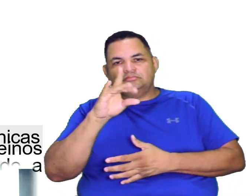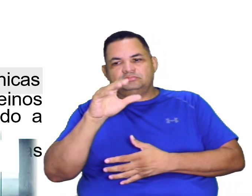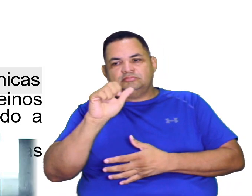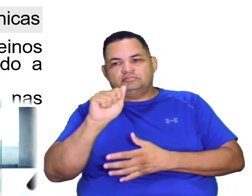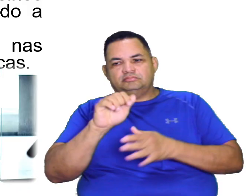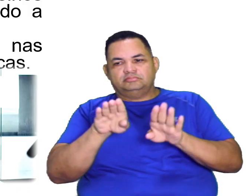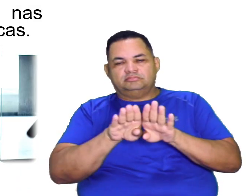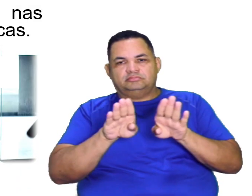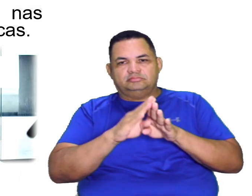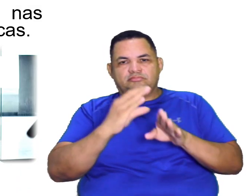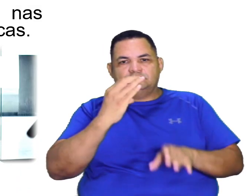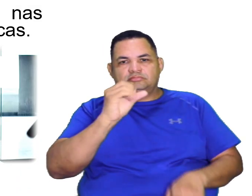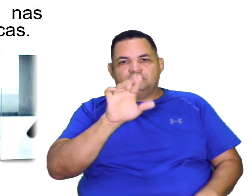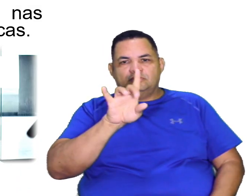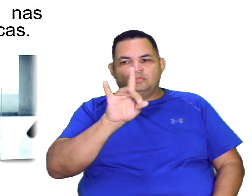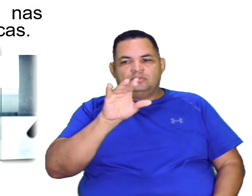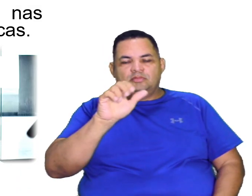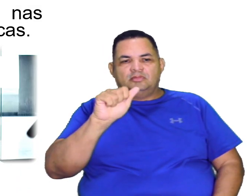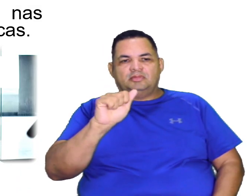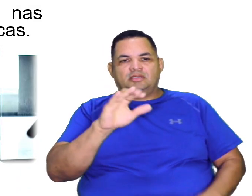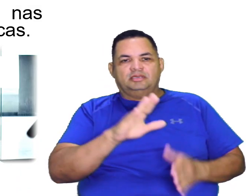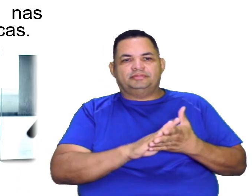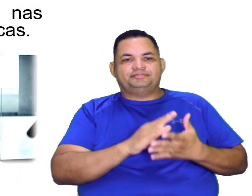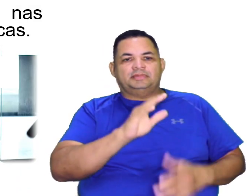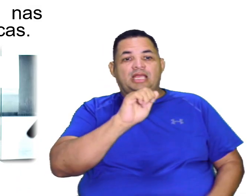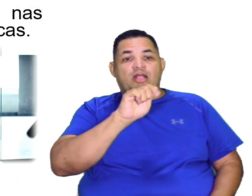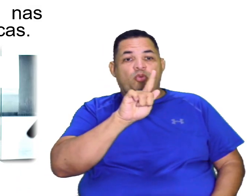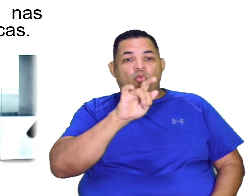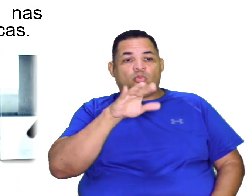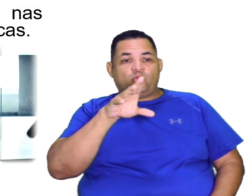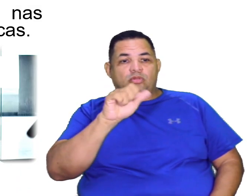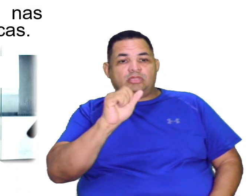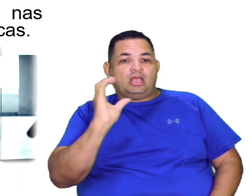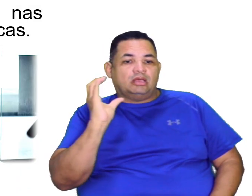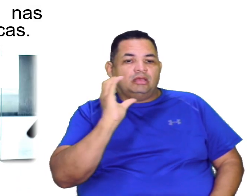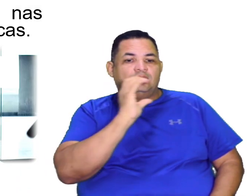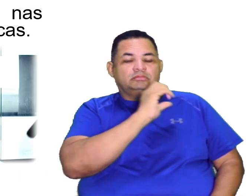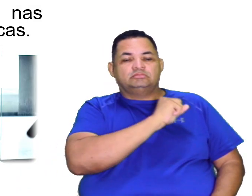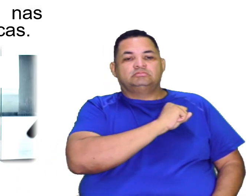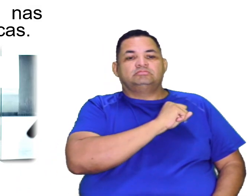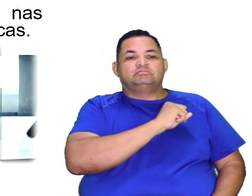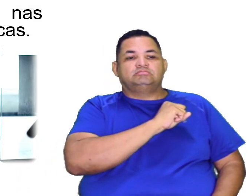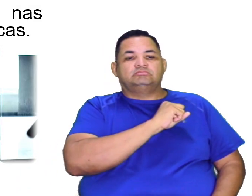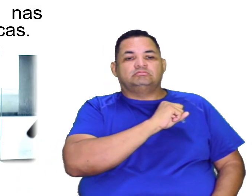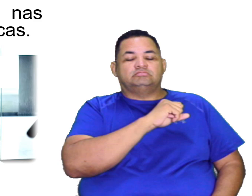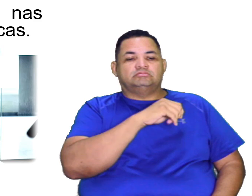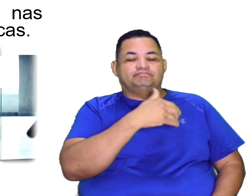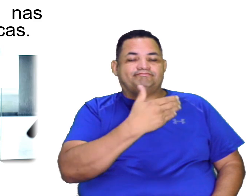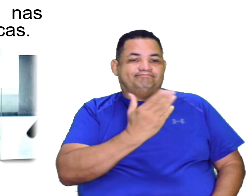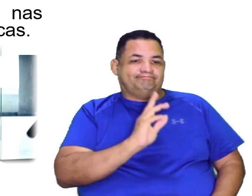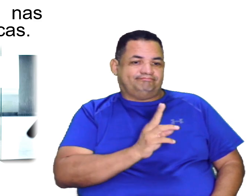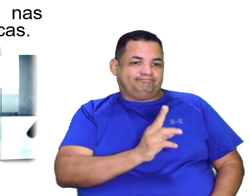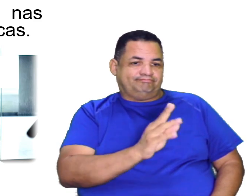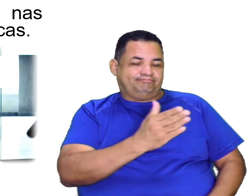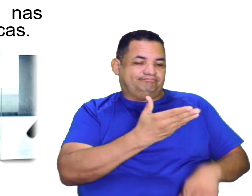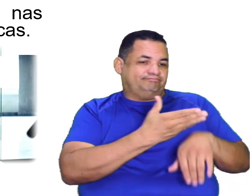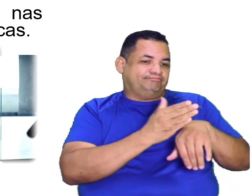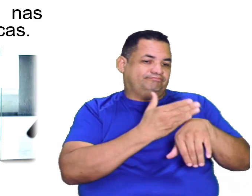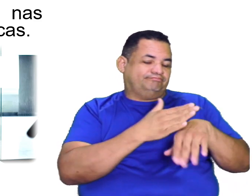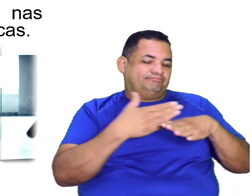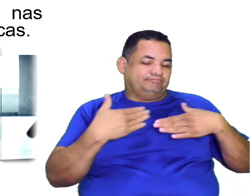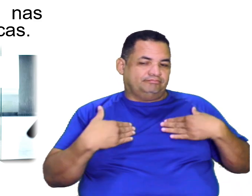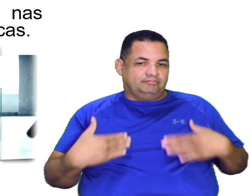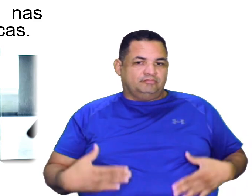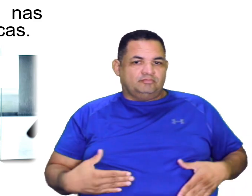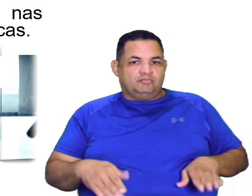crônicas. Adaptações agudas, elas vão acontecer de forma rápida, né, imediata, durante aí o exercício